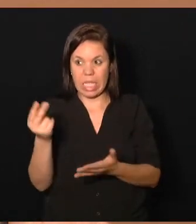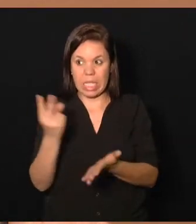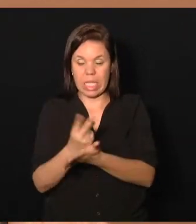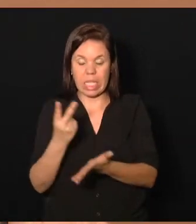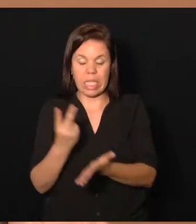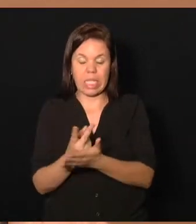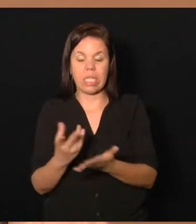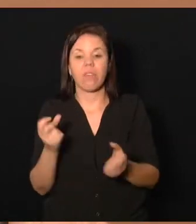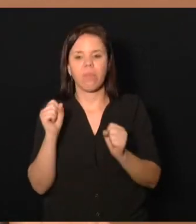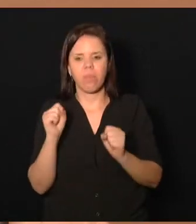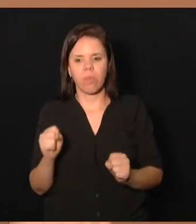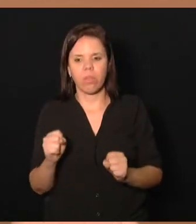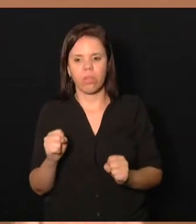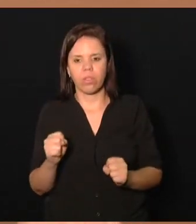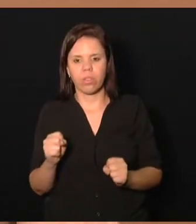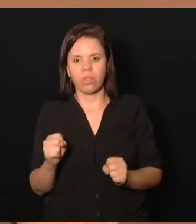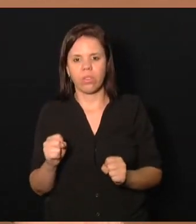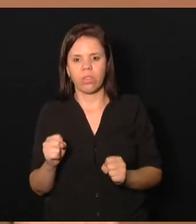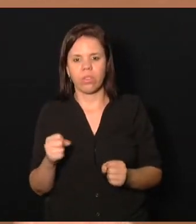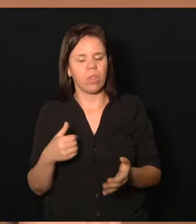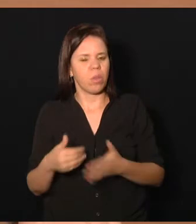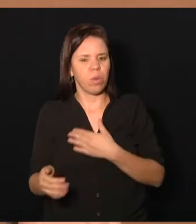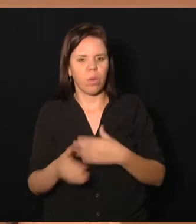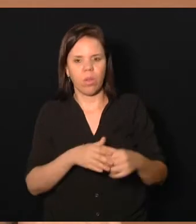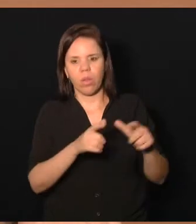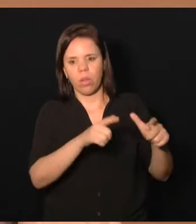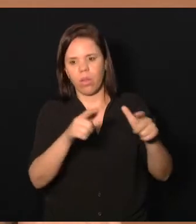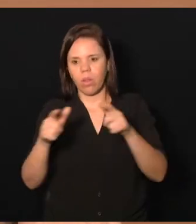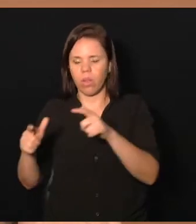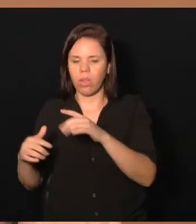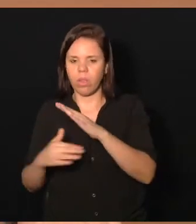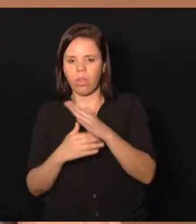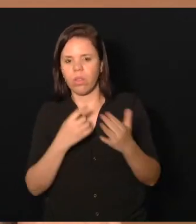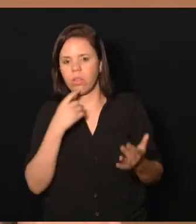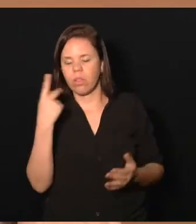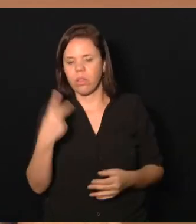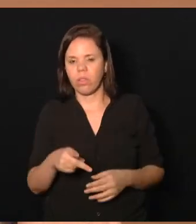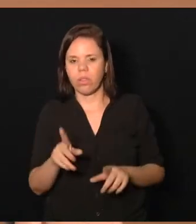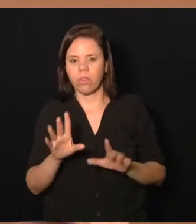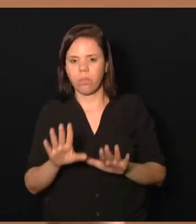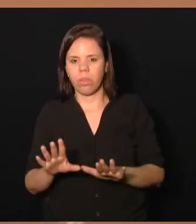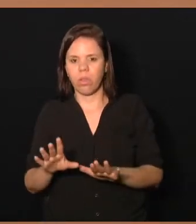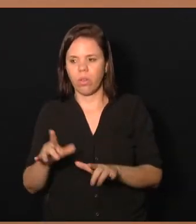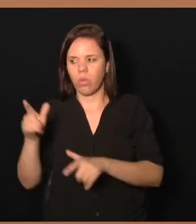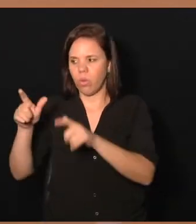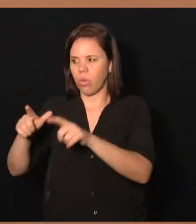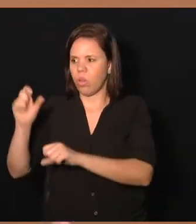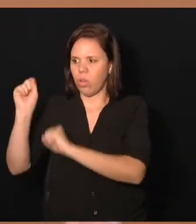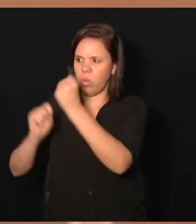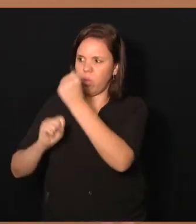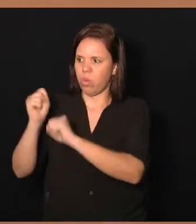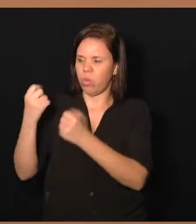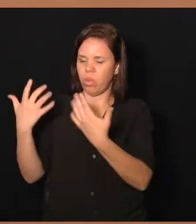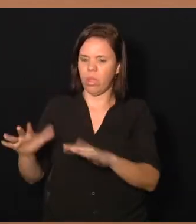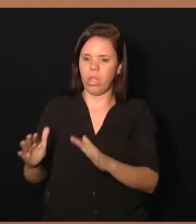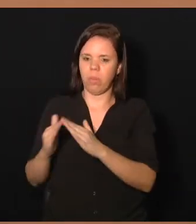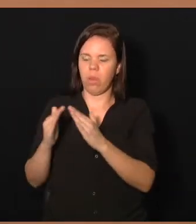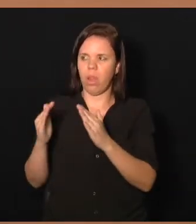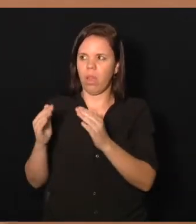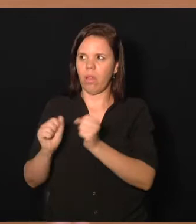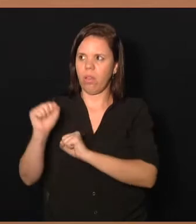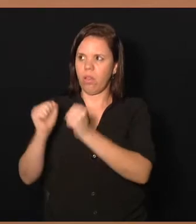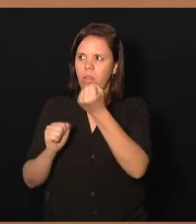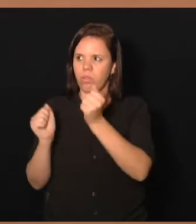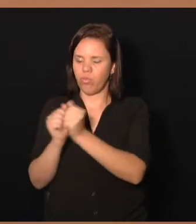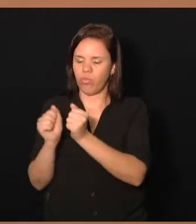poder estar em qualquer lugar de Campinas, menos na zona industrial, porque ninguém vai querer do lado de uma fábrica